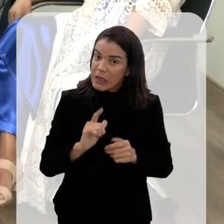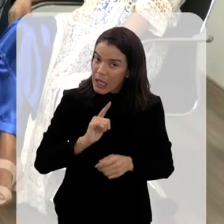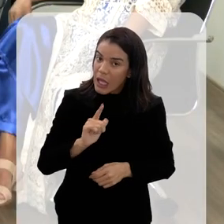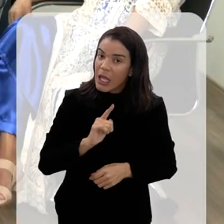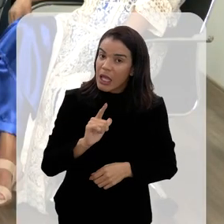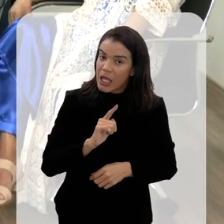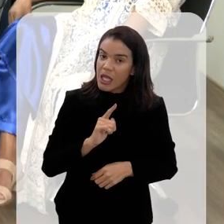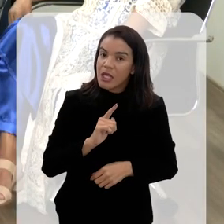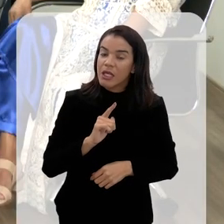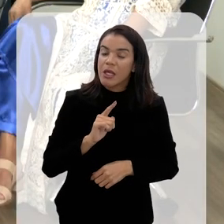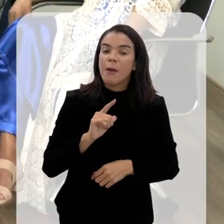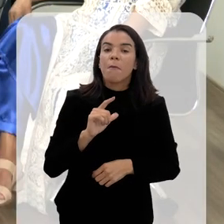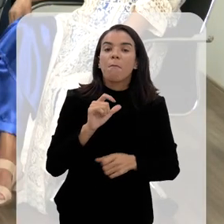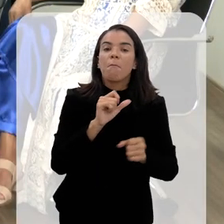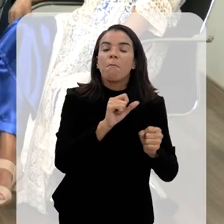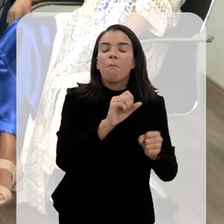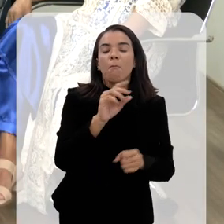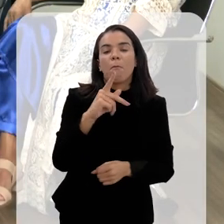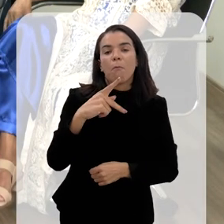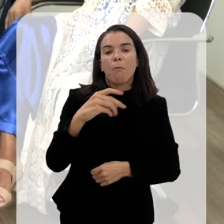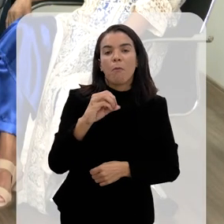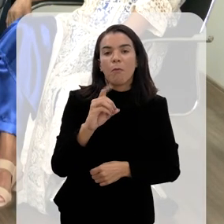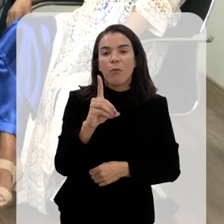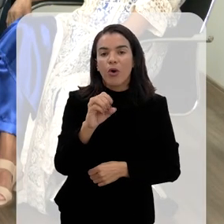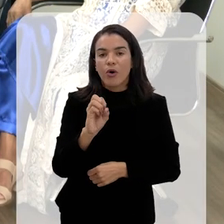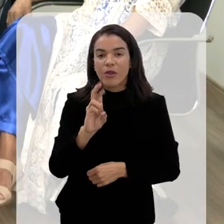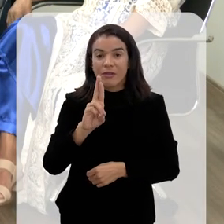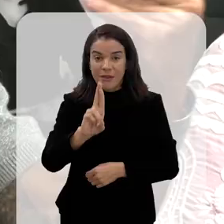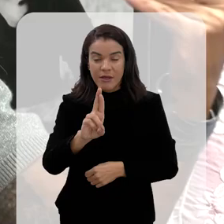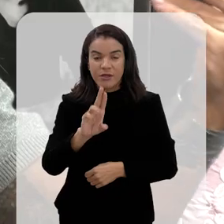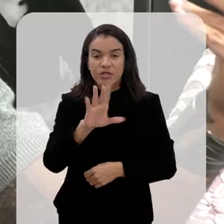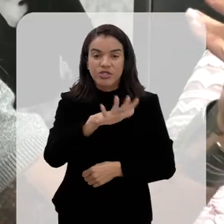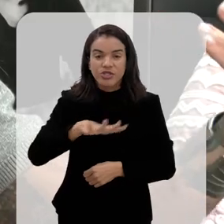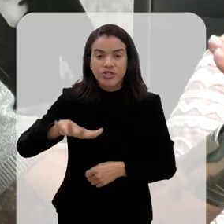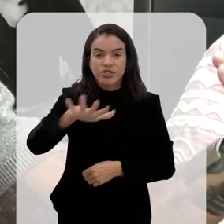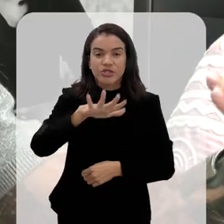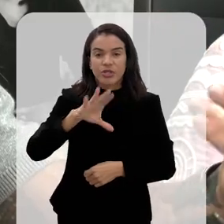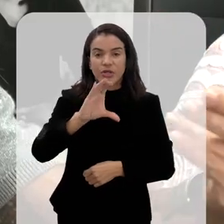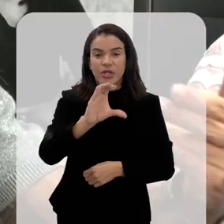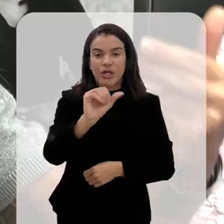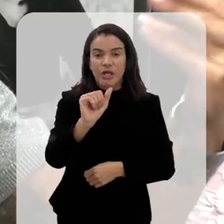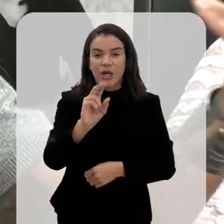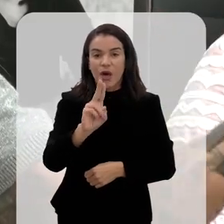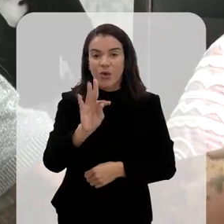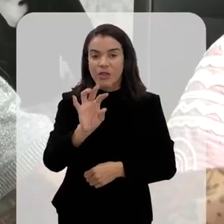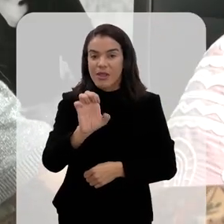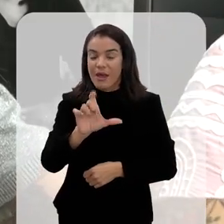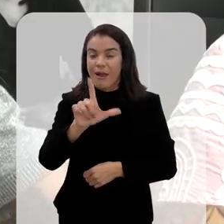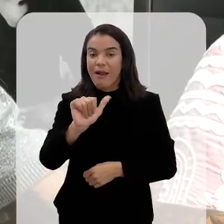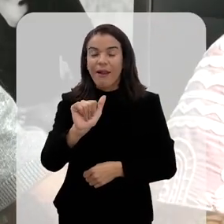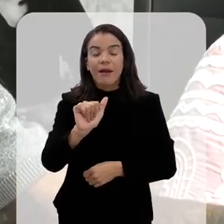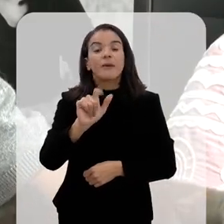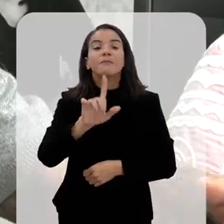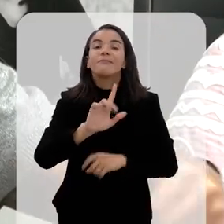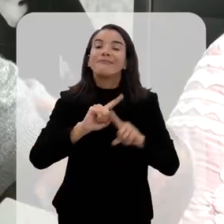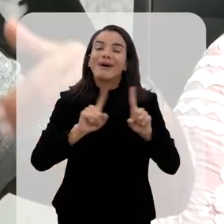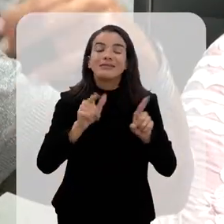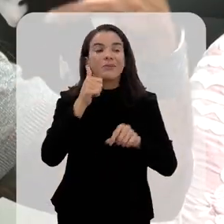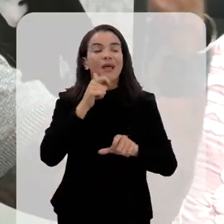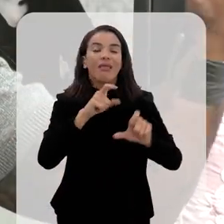assim. Existe o Poder Geral de Cautela. Ou ela, que às vezes depende dele financeiramente,